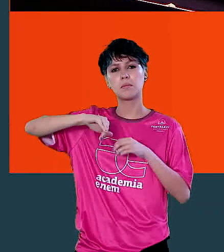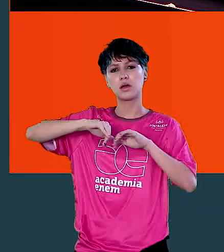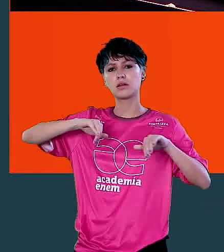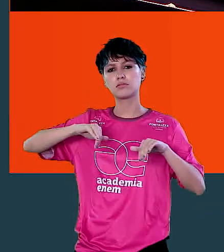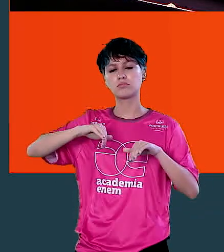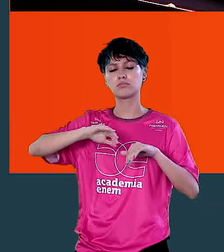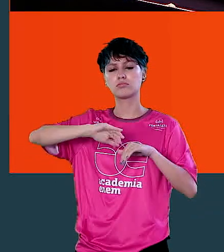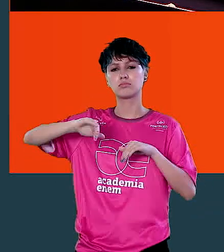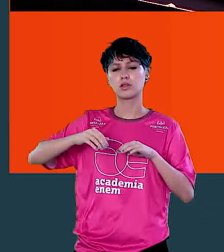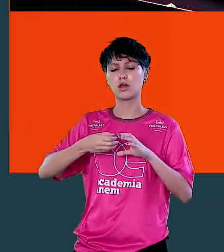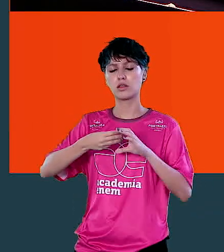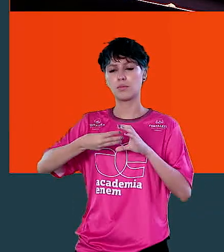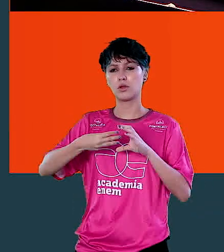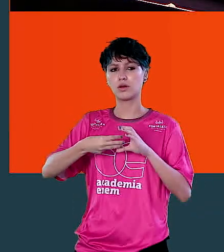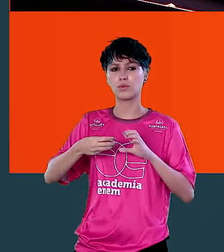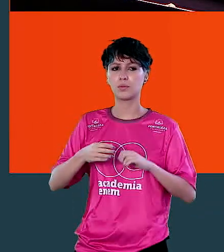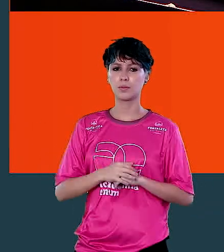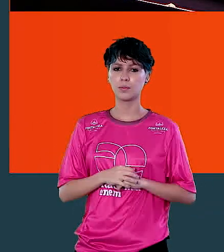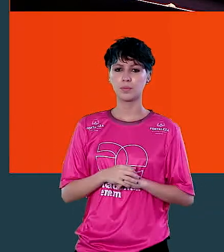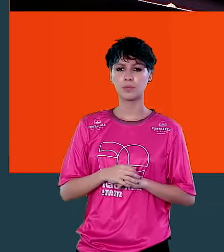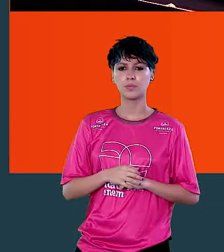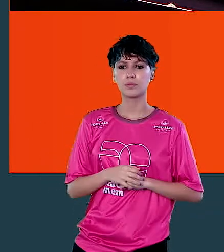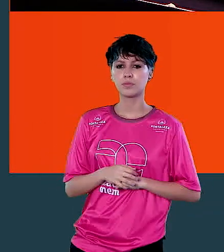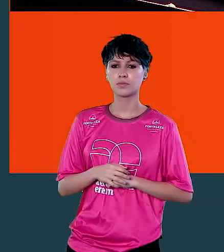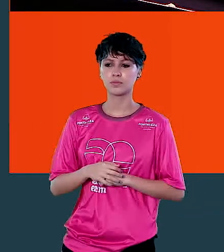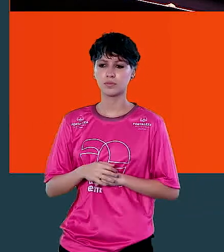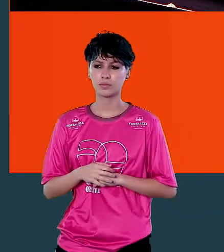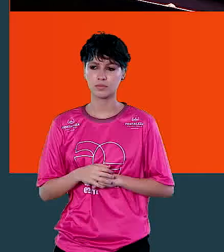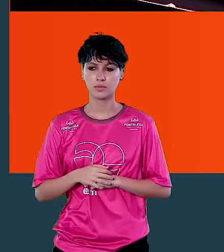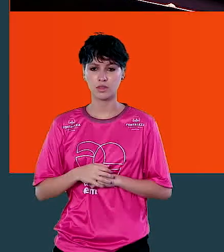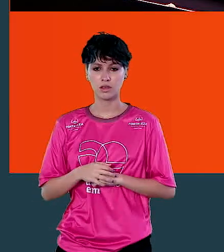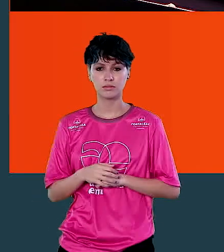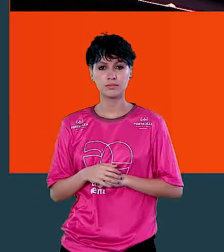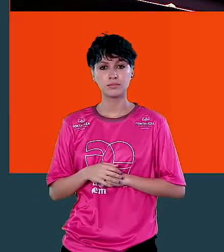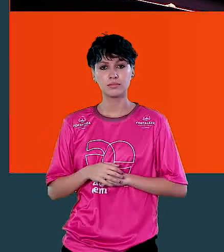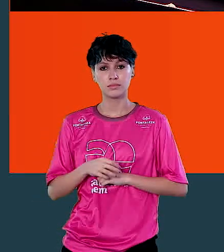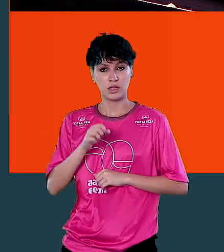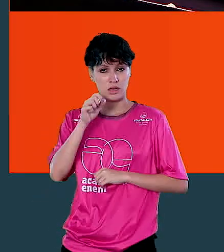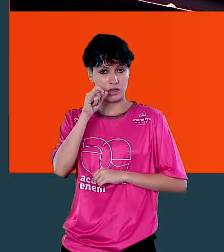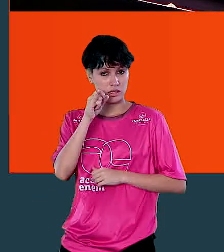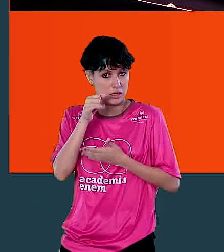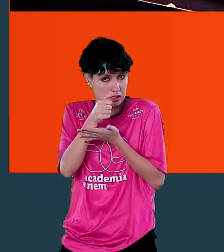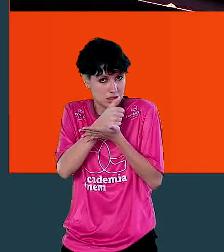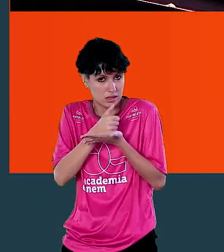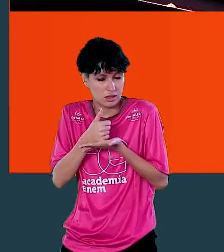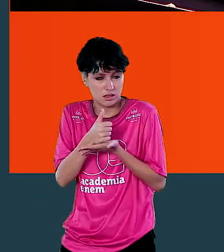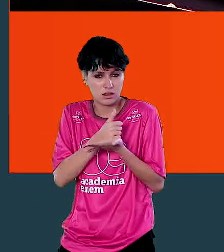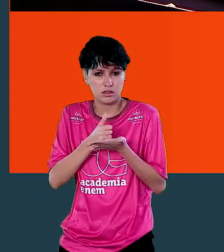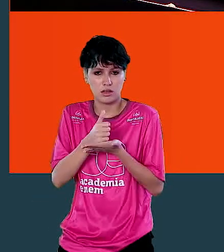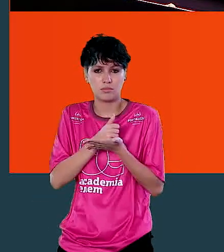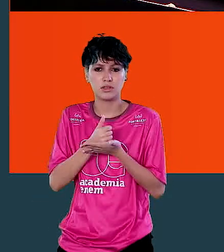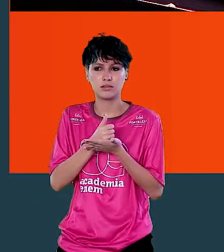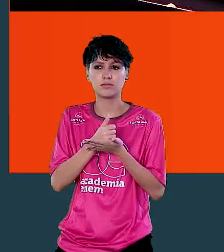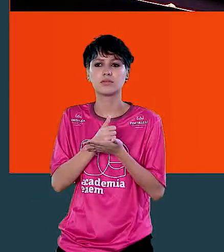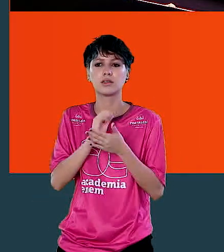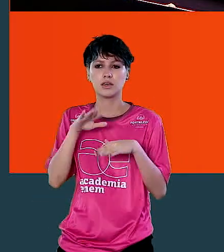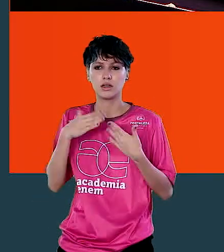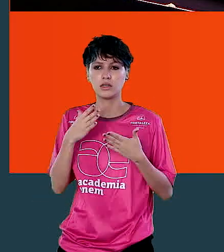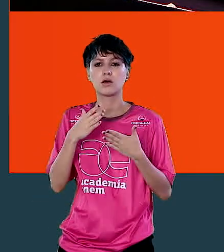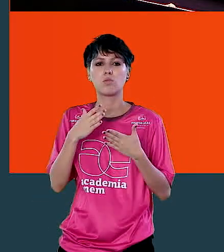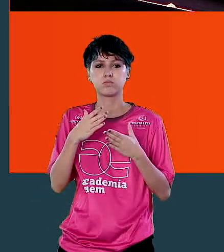Não esquece, quanto mais você está na base da destilação, mais os compostos são